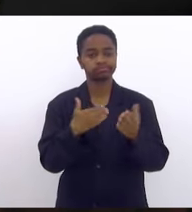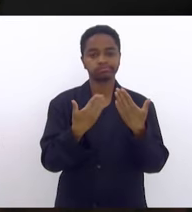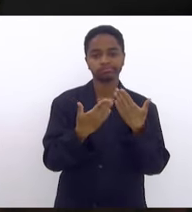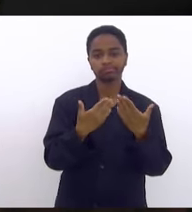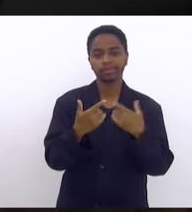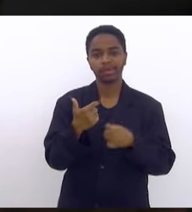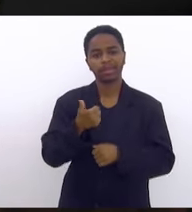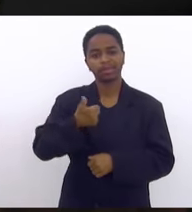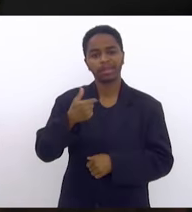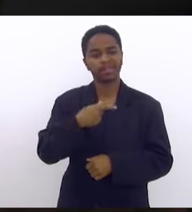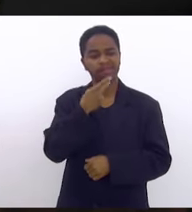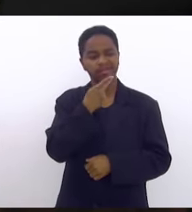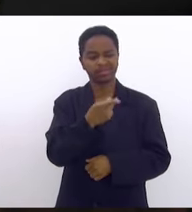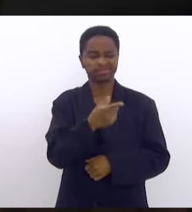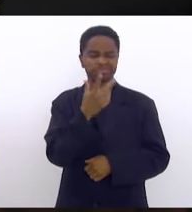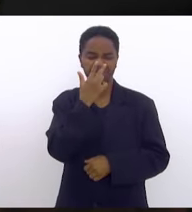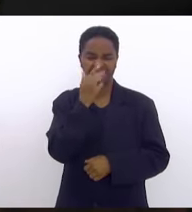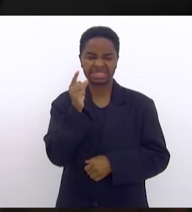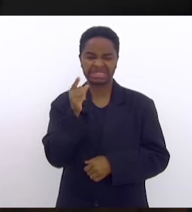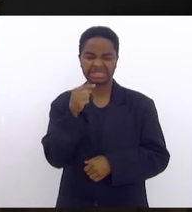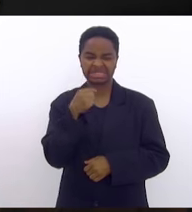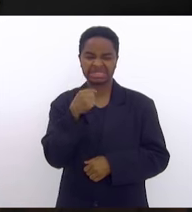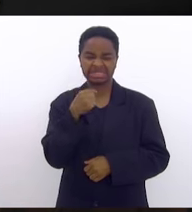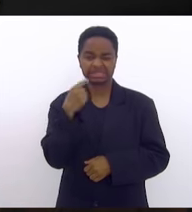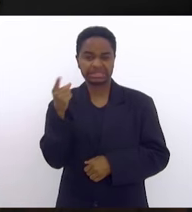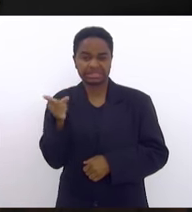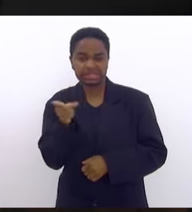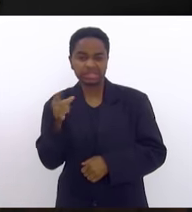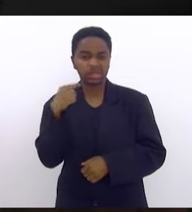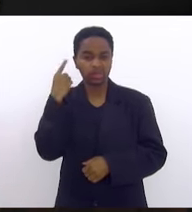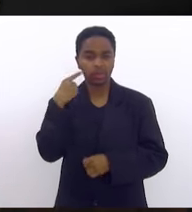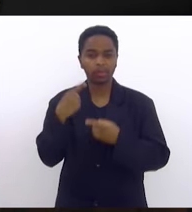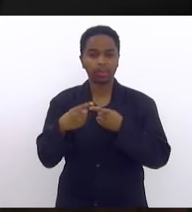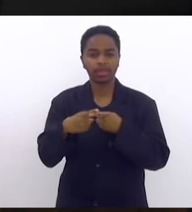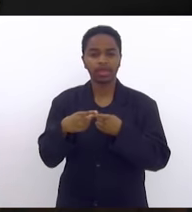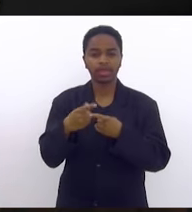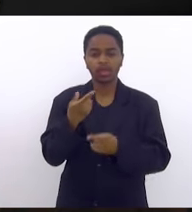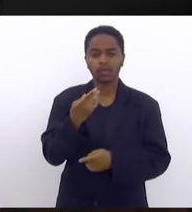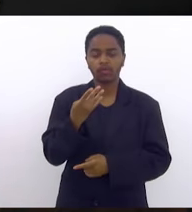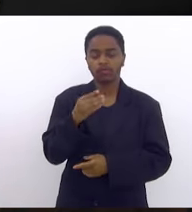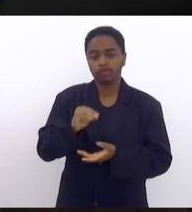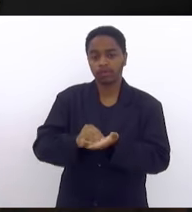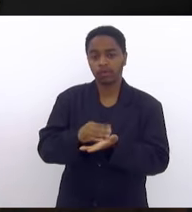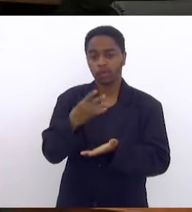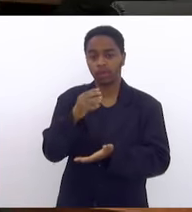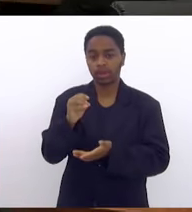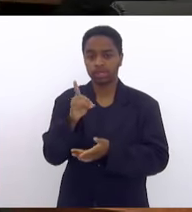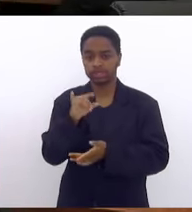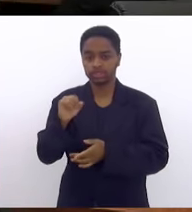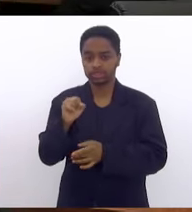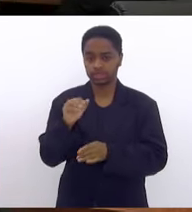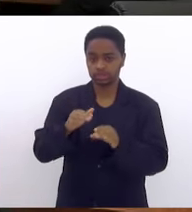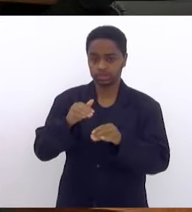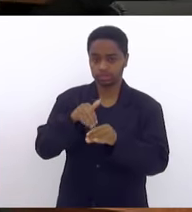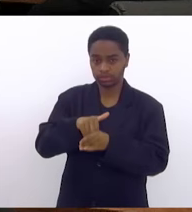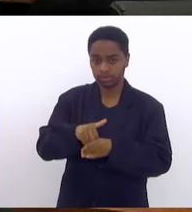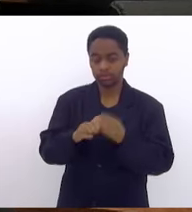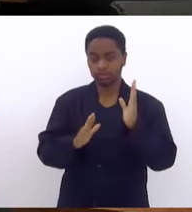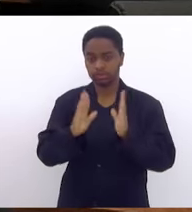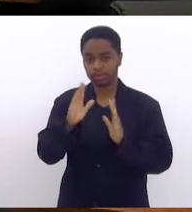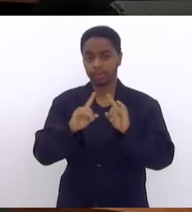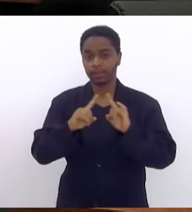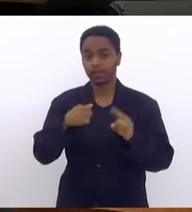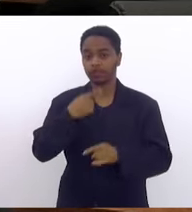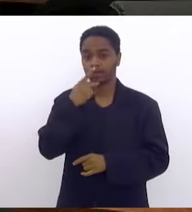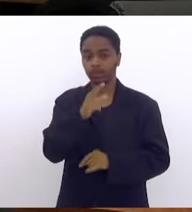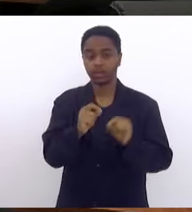ele falava, poxa, acho que esse menino aí é meio doido, que faltava 40 dias para a eleição, 30 dias, e eu falei que com muita humildade a gente